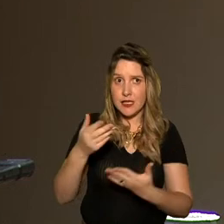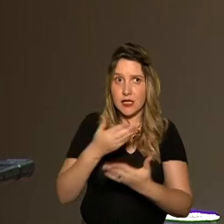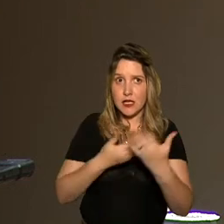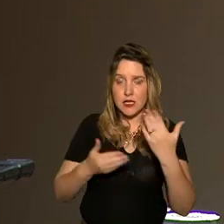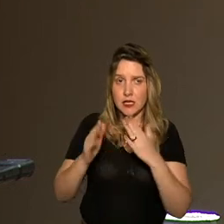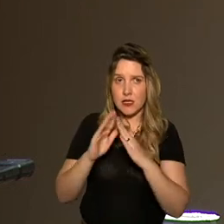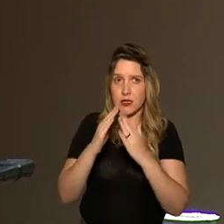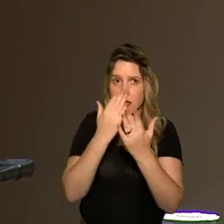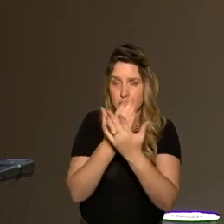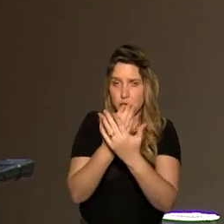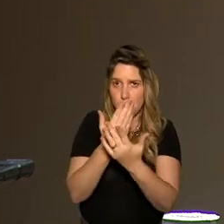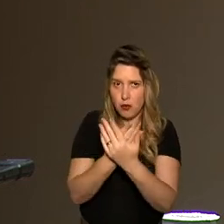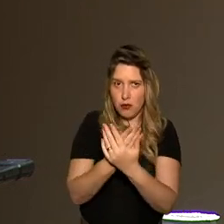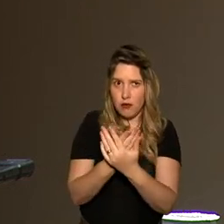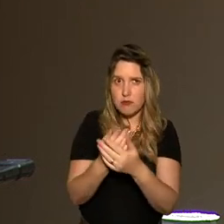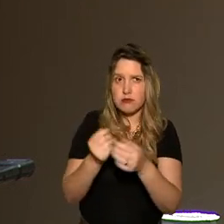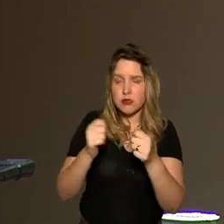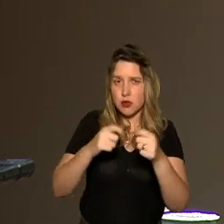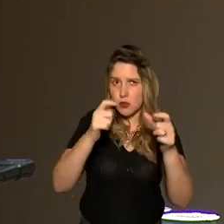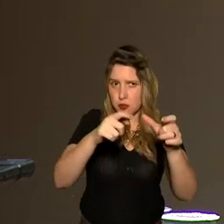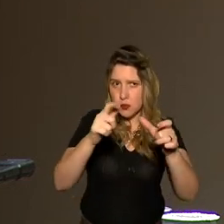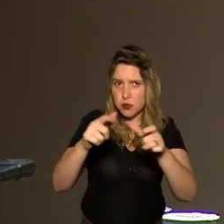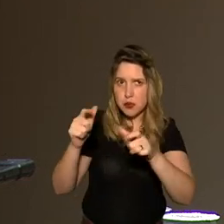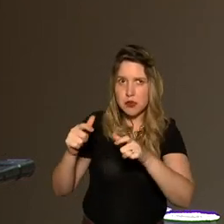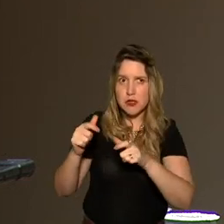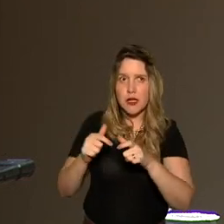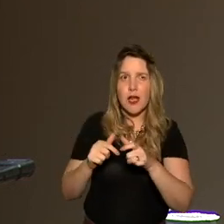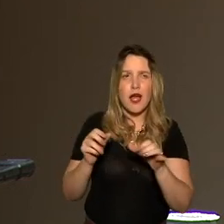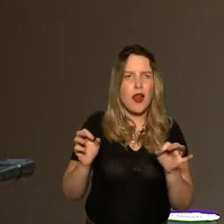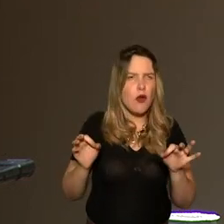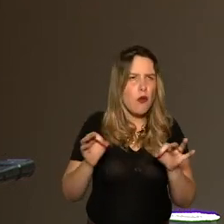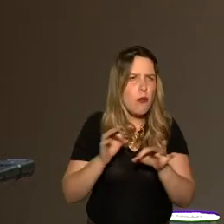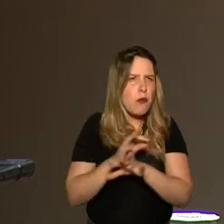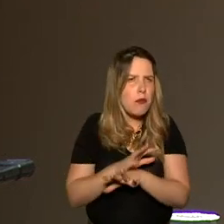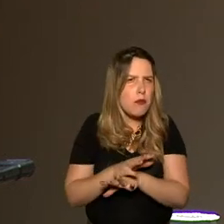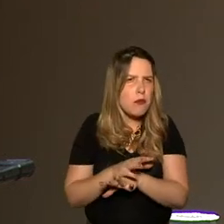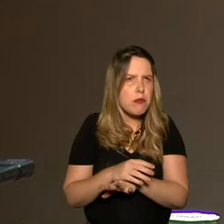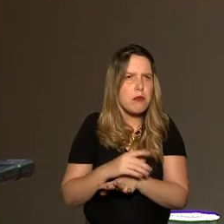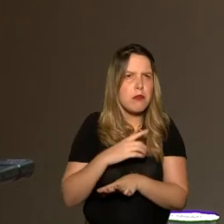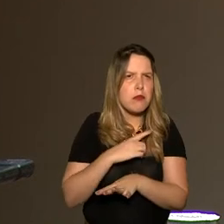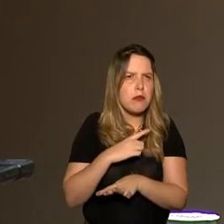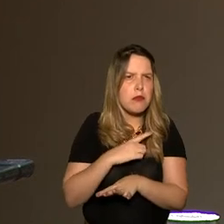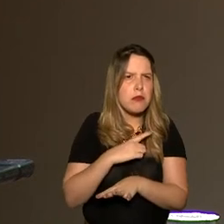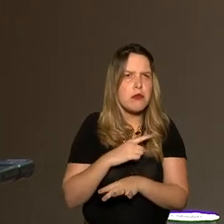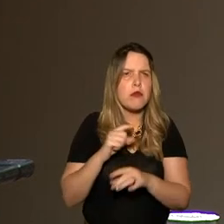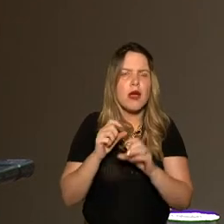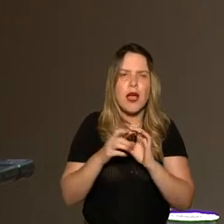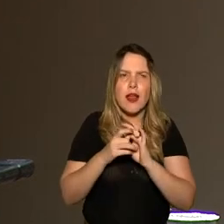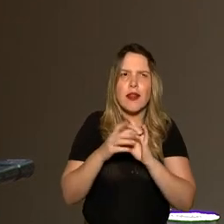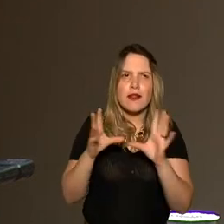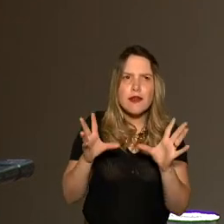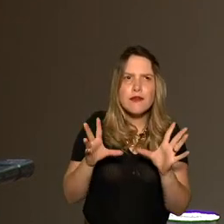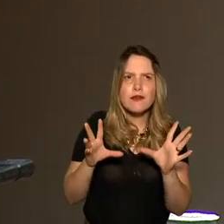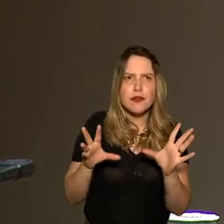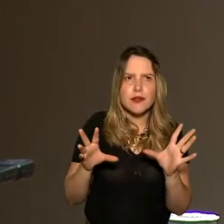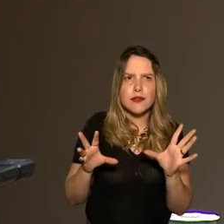da escola com as instituições culturais ela acontece em muitos níveis